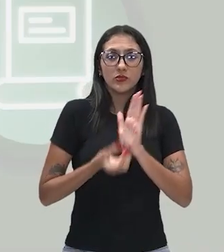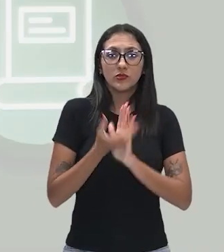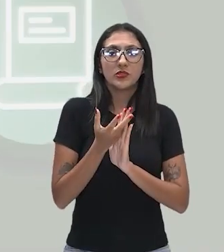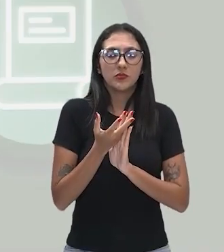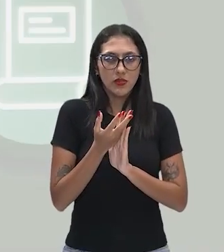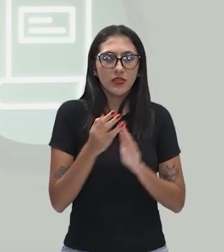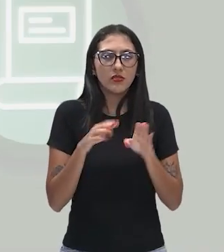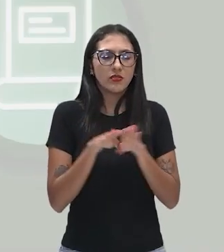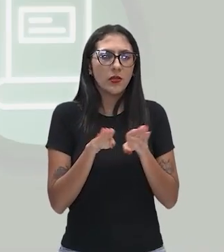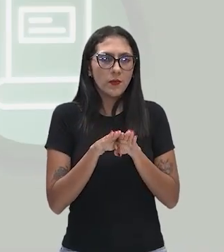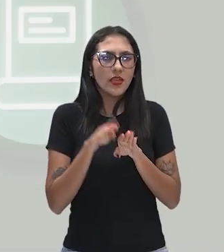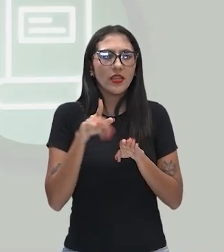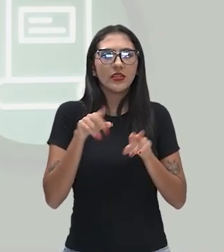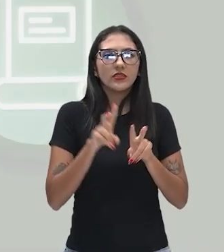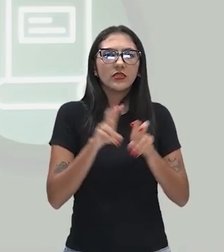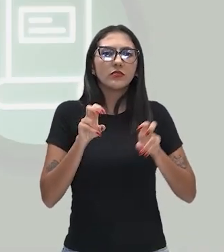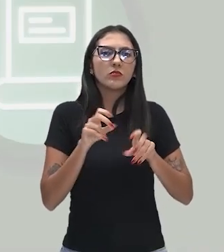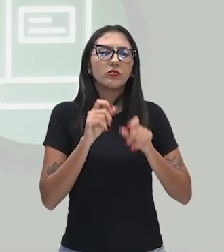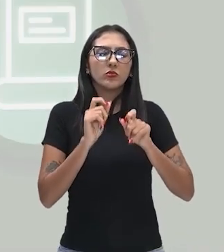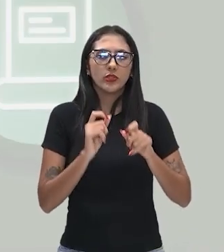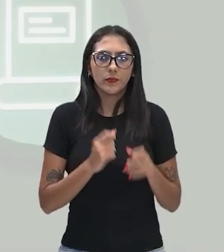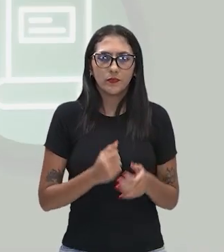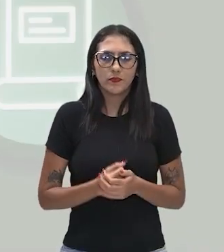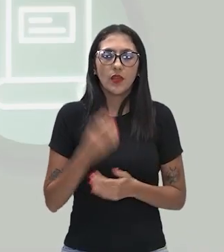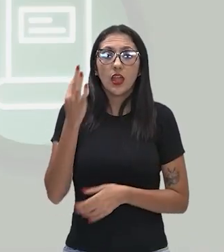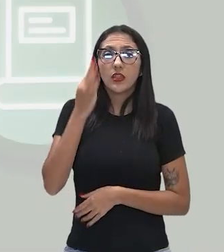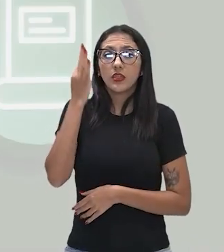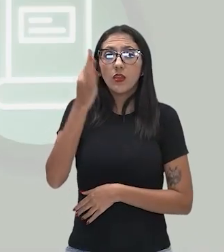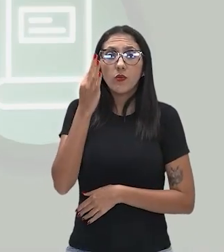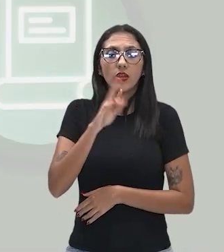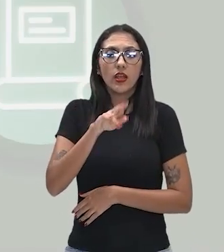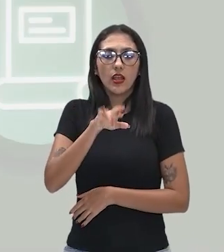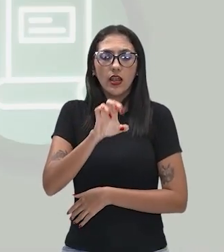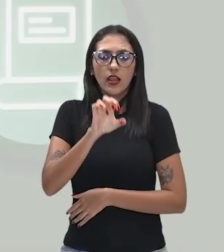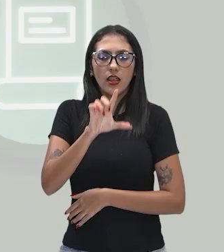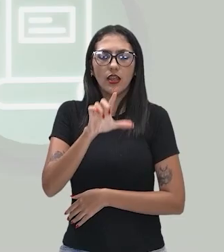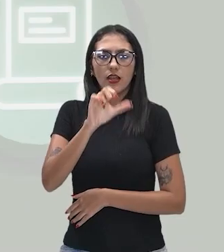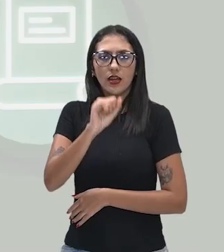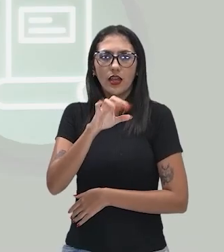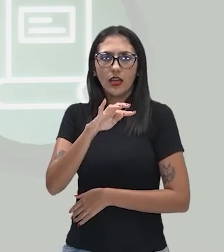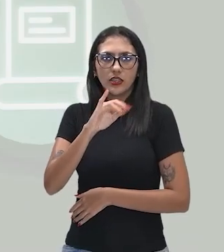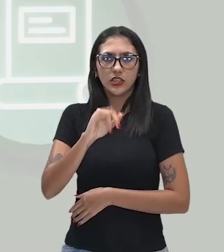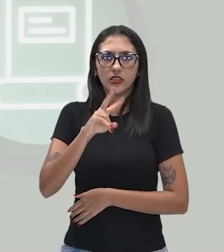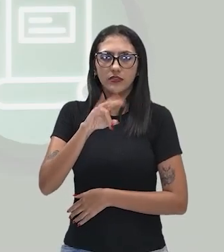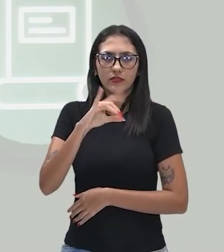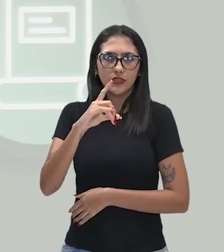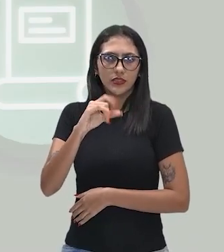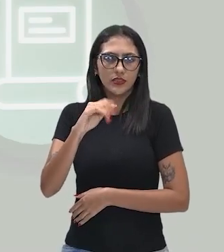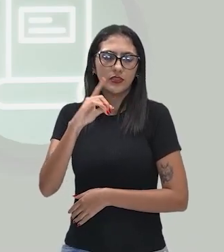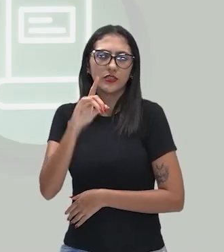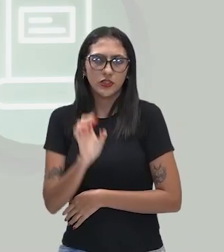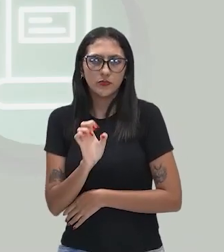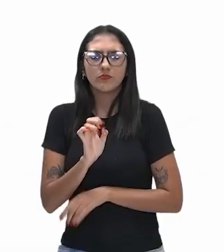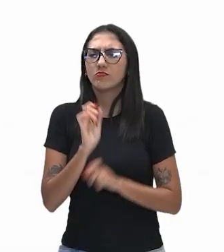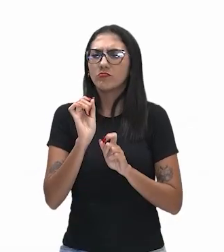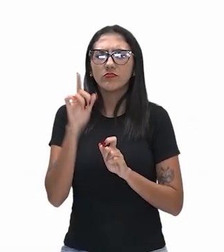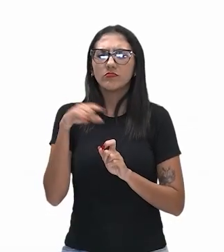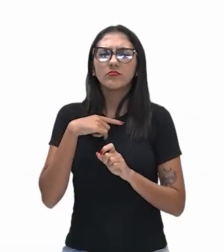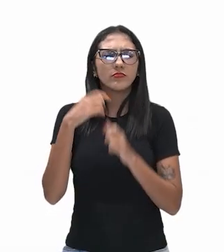naquele universo o advento da teoria da relatividade, pessoal. E a teoria da relatividade fala o seguinte pra gente,